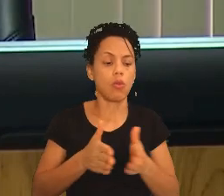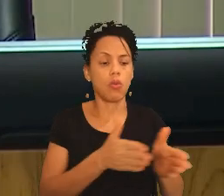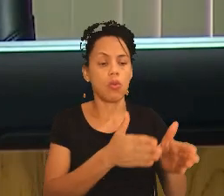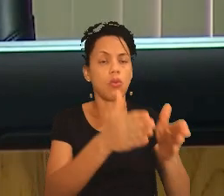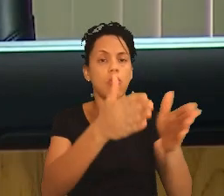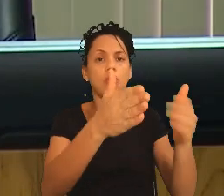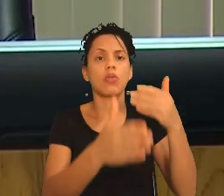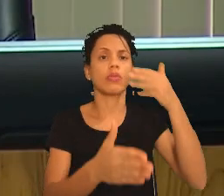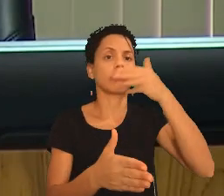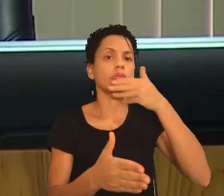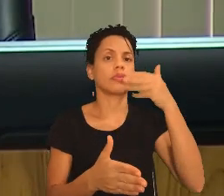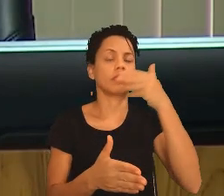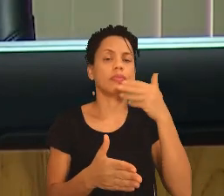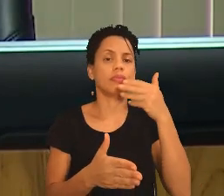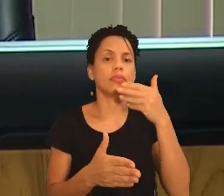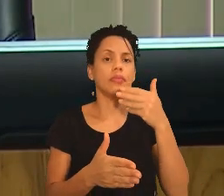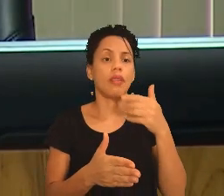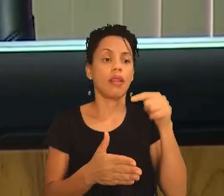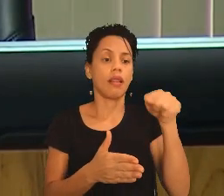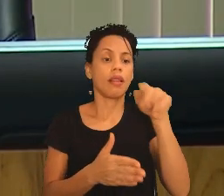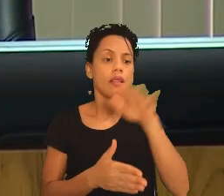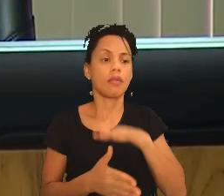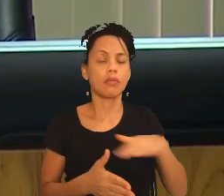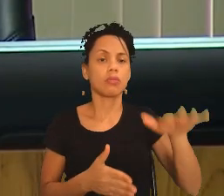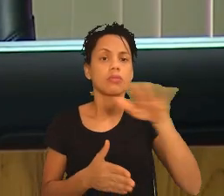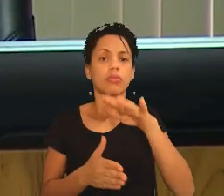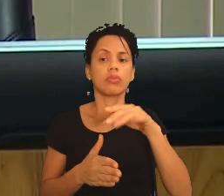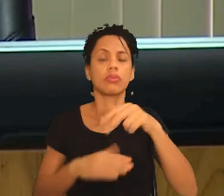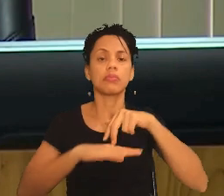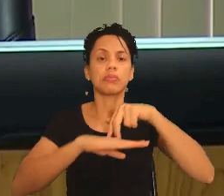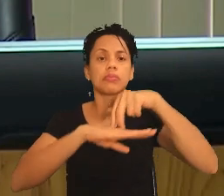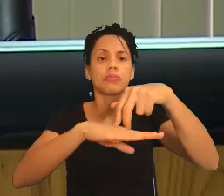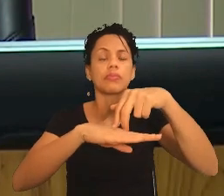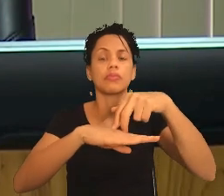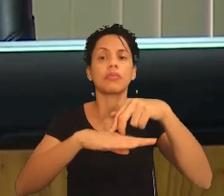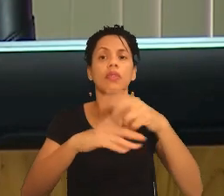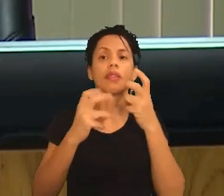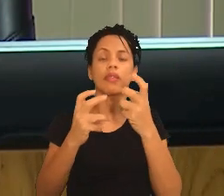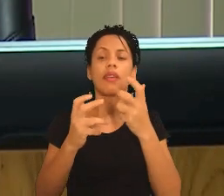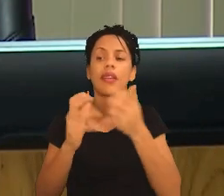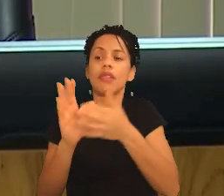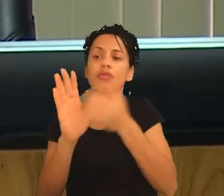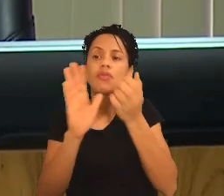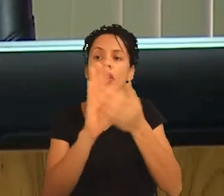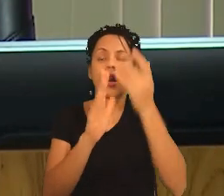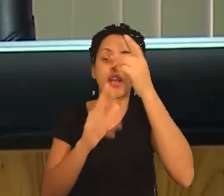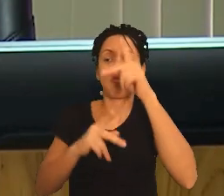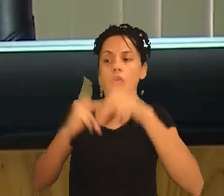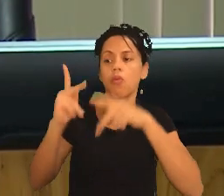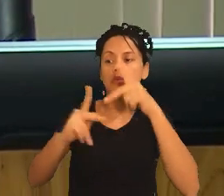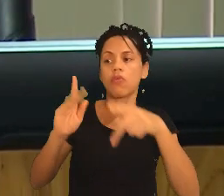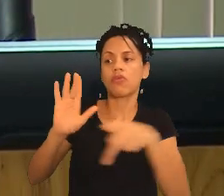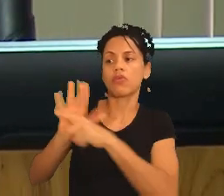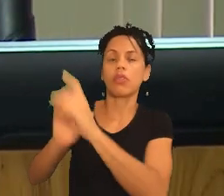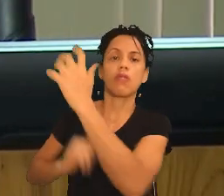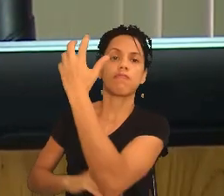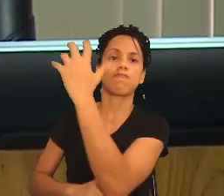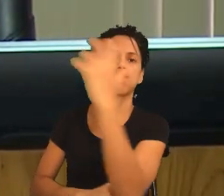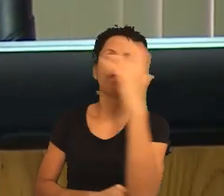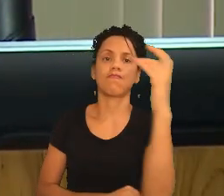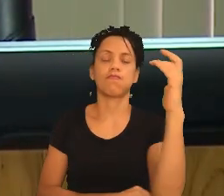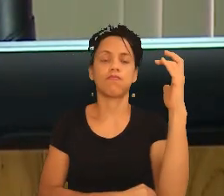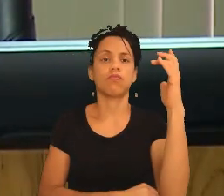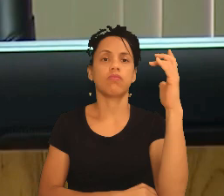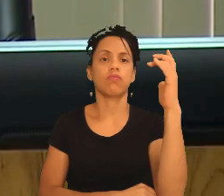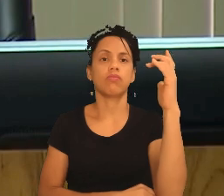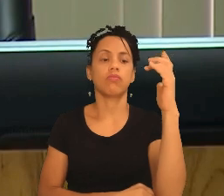essas divisões militares são algumas cidades ao longo do Rio Doce. No Rio Doce são todas as cidades eram divisões